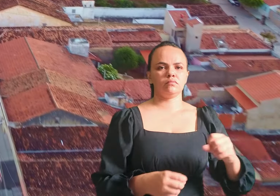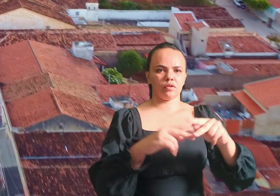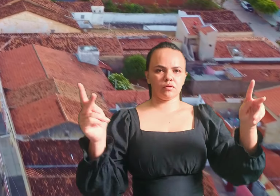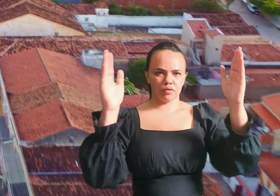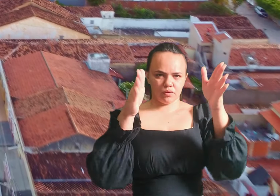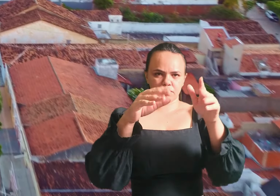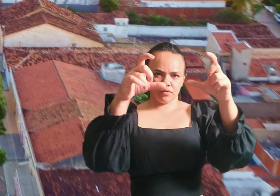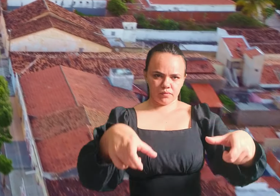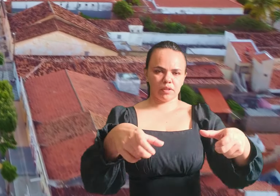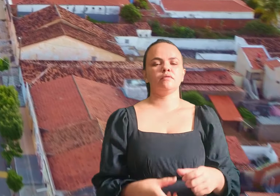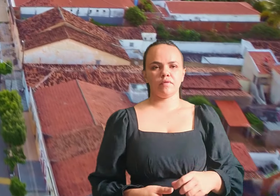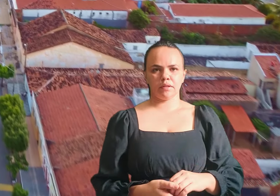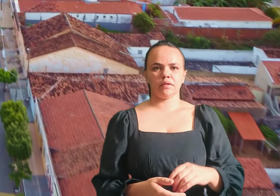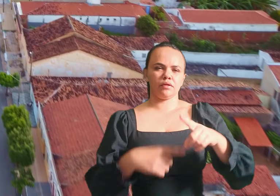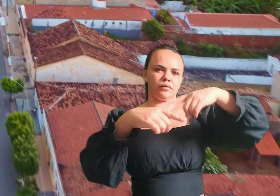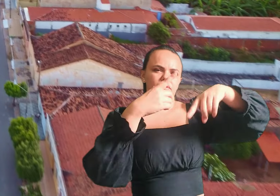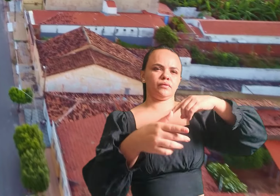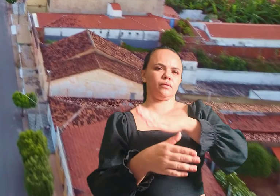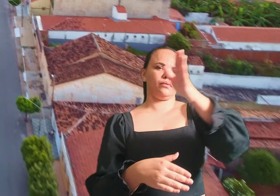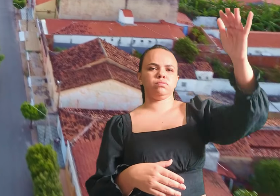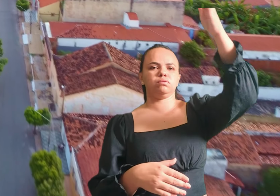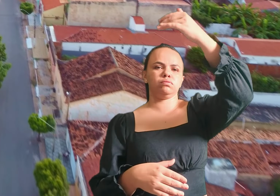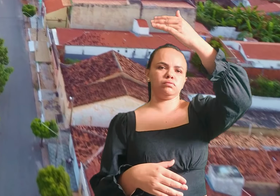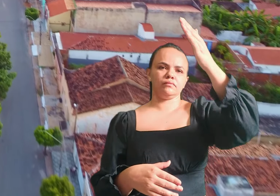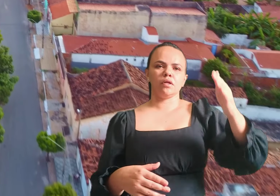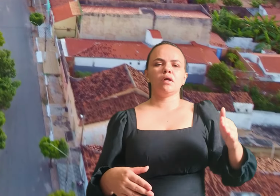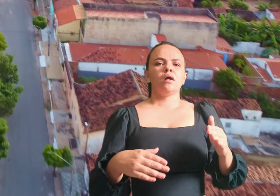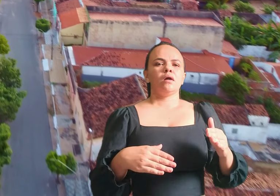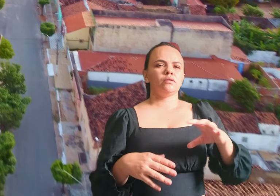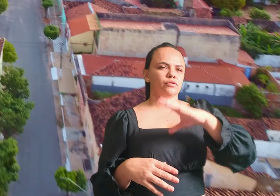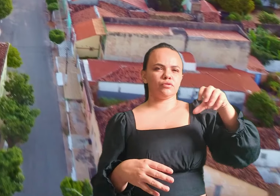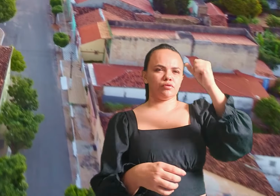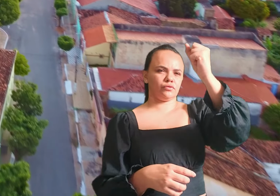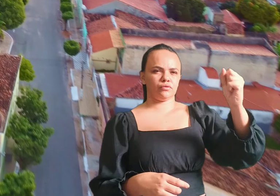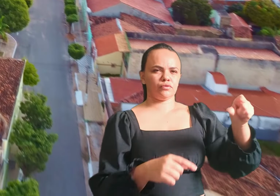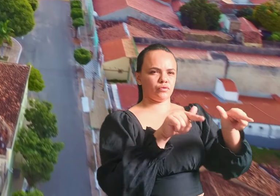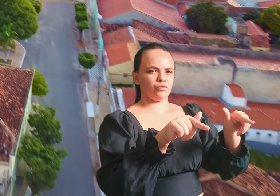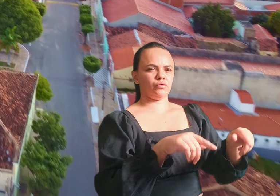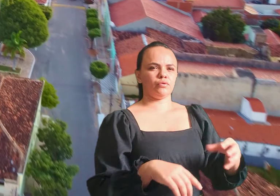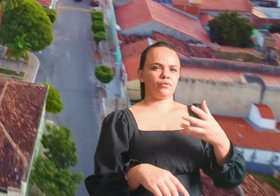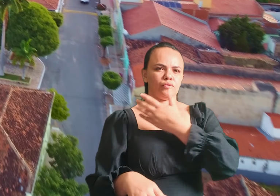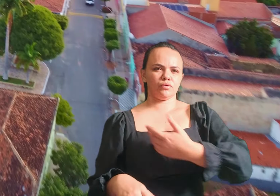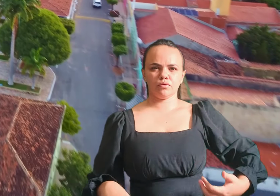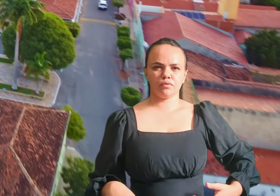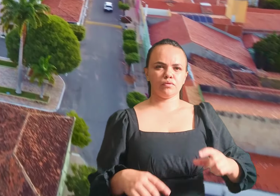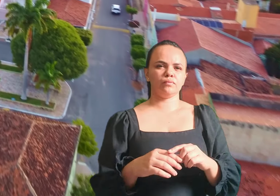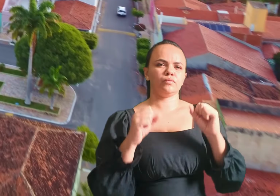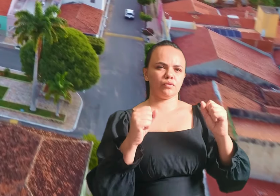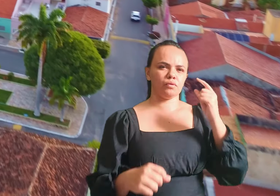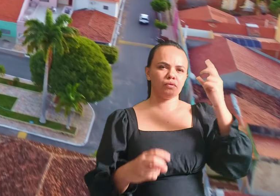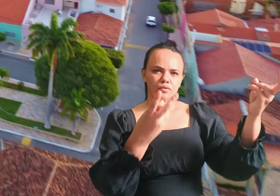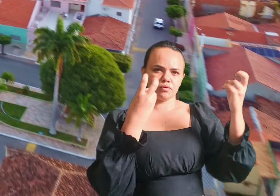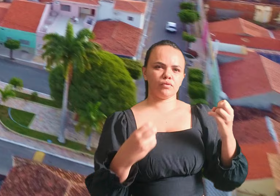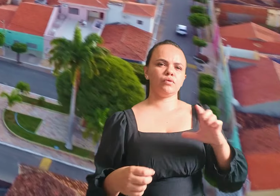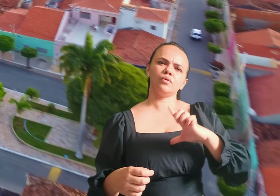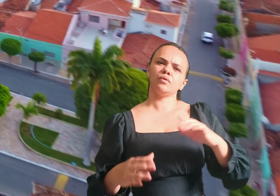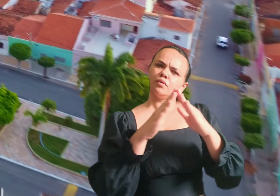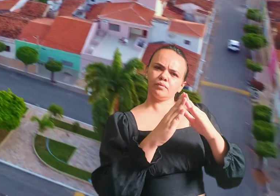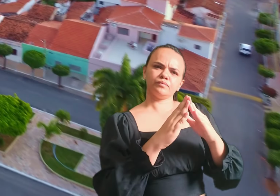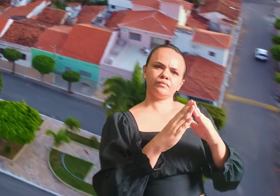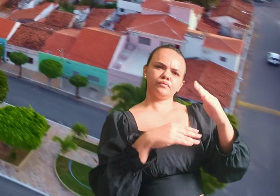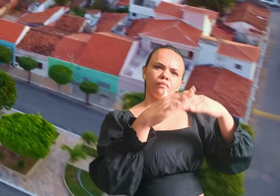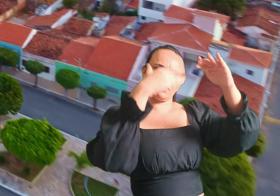vem naquela rua do do do do açogue público você vai chegar justamente onde supostamente foi a casa do fundador né que foi destruída H algum